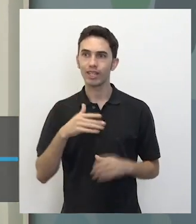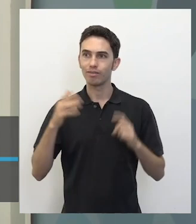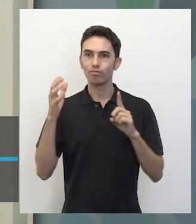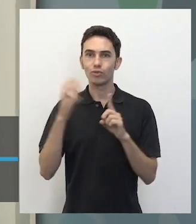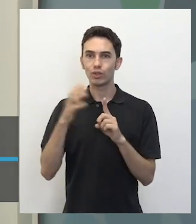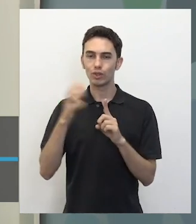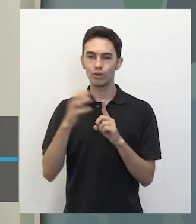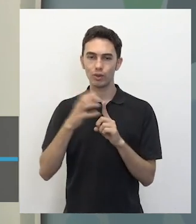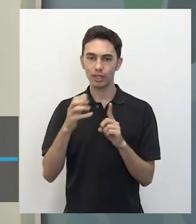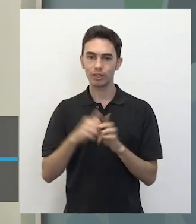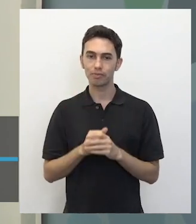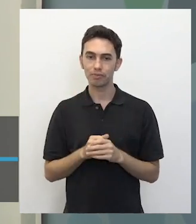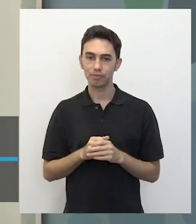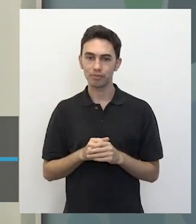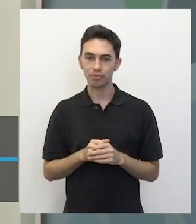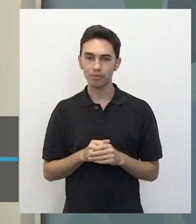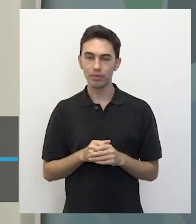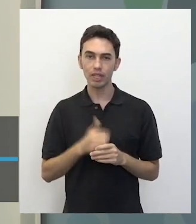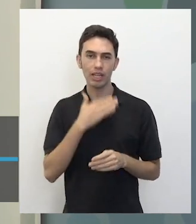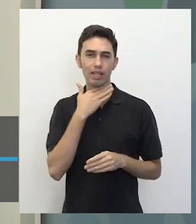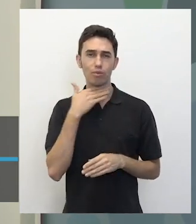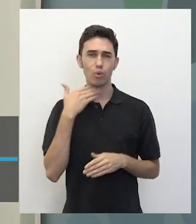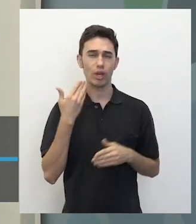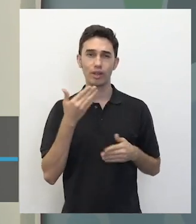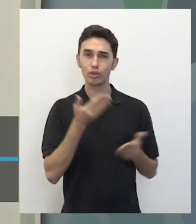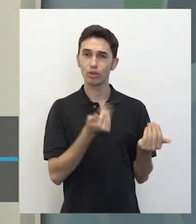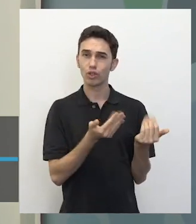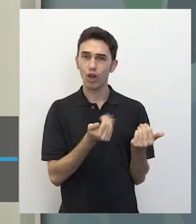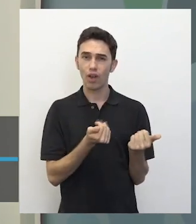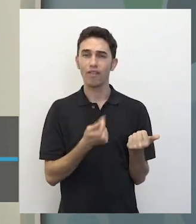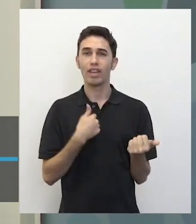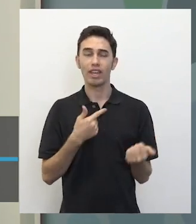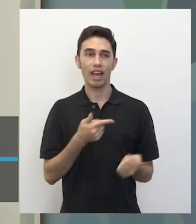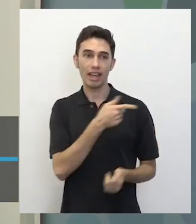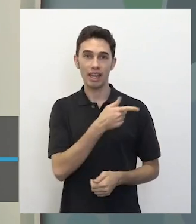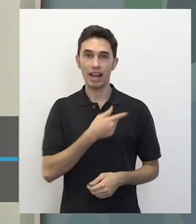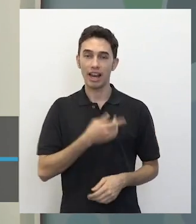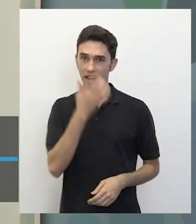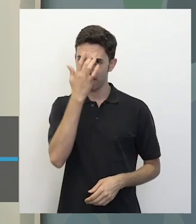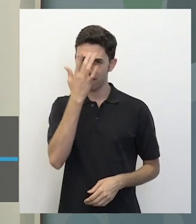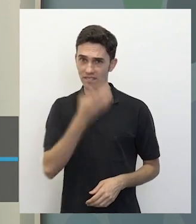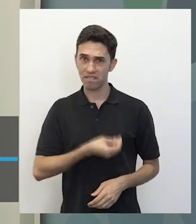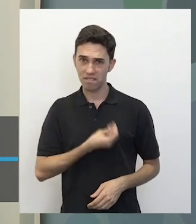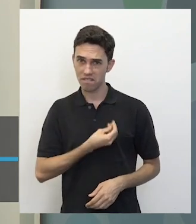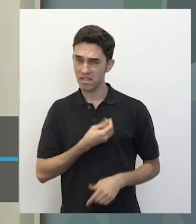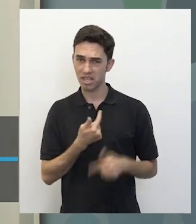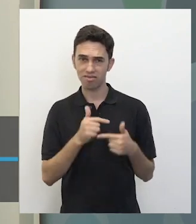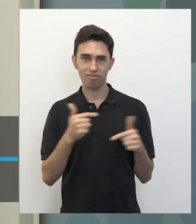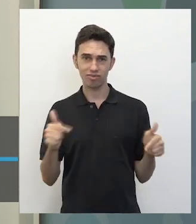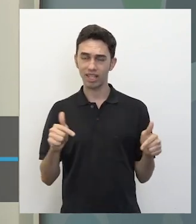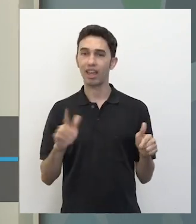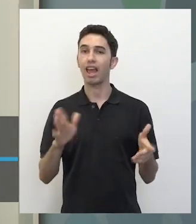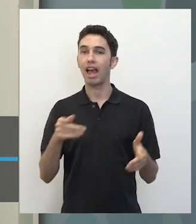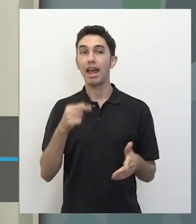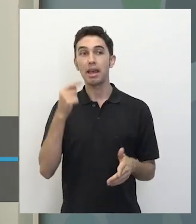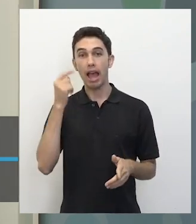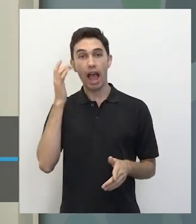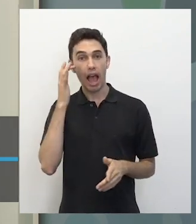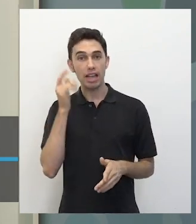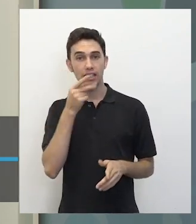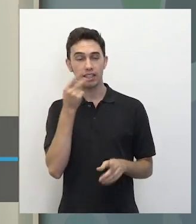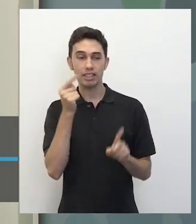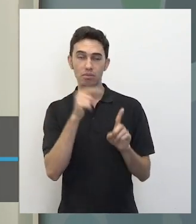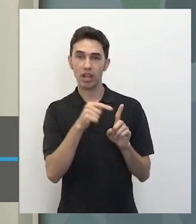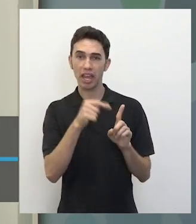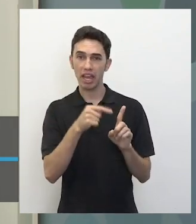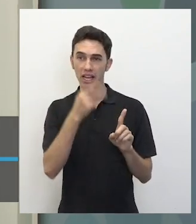influente. Justamente por ele ter morrido tão cedo e a vida dele não ter sido tão fácil, há especulações de que essa pessoa que ele escreveu aí